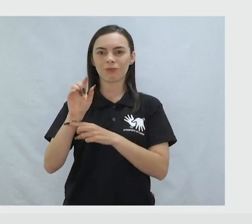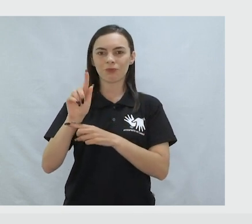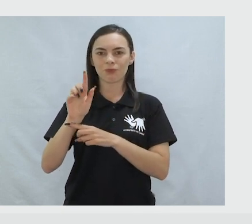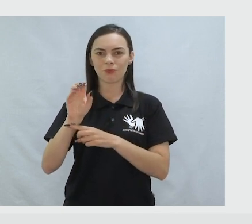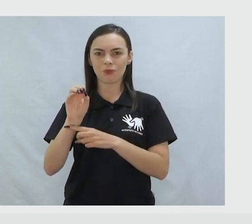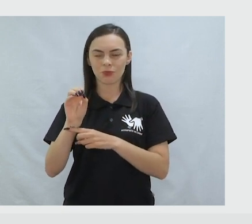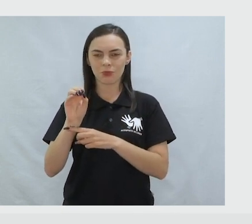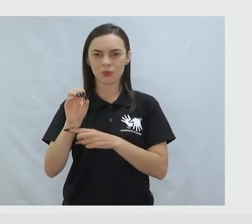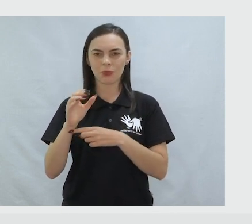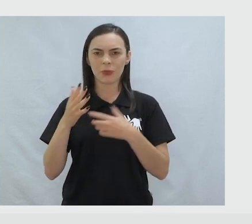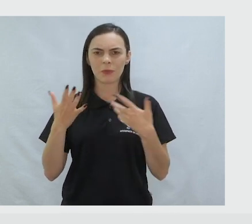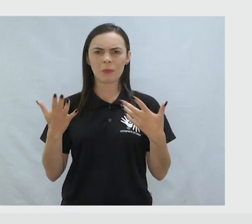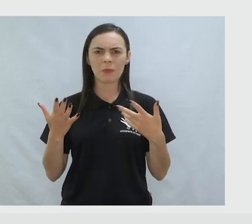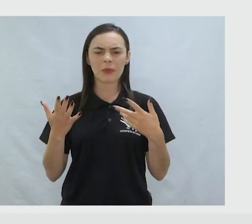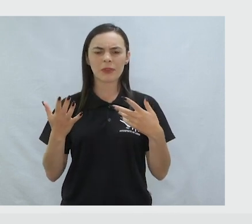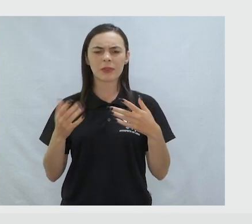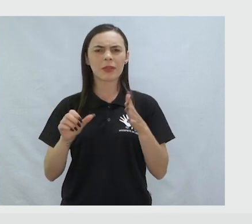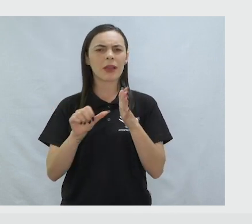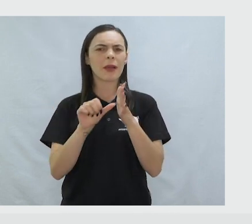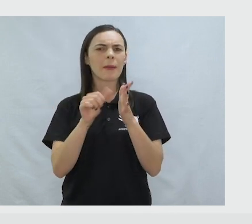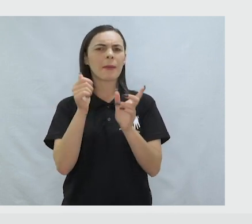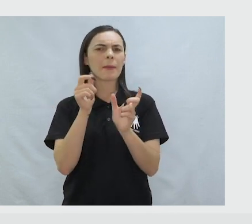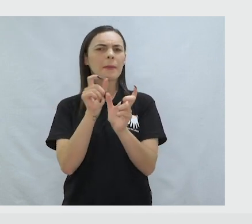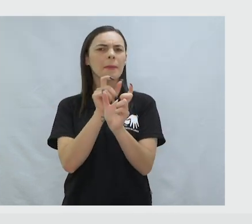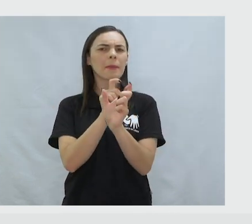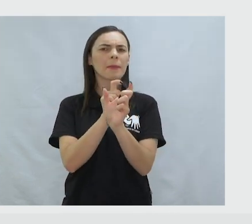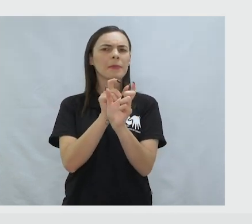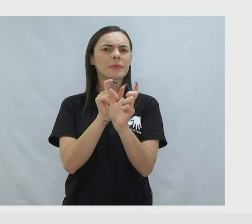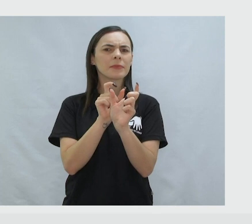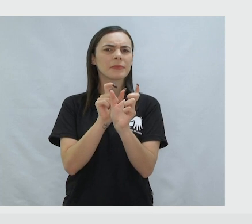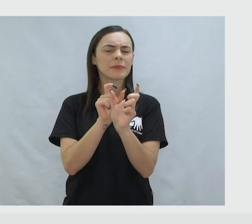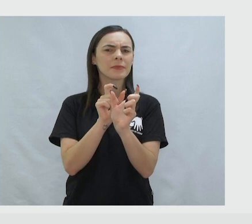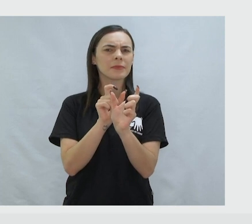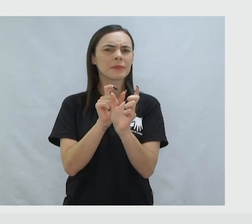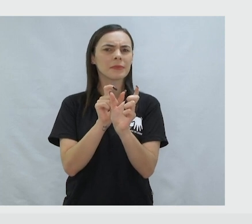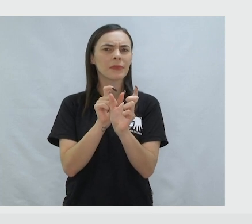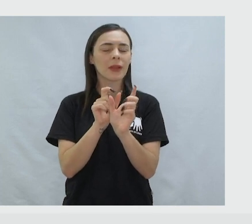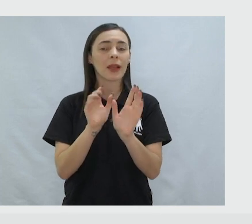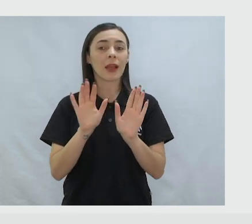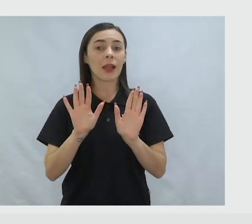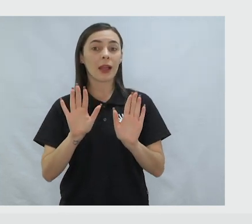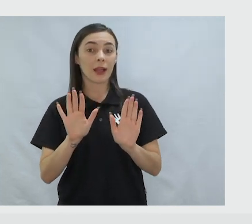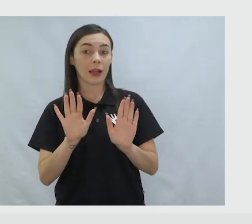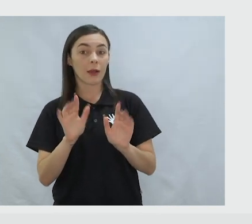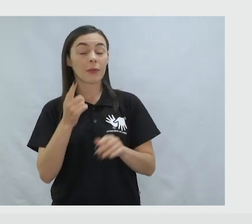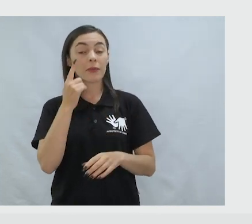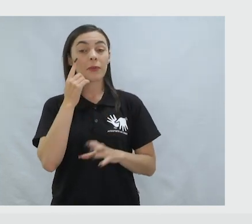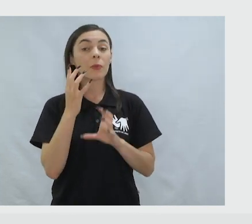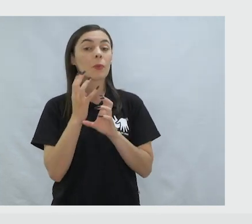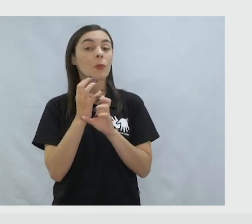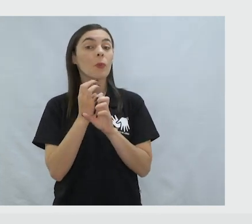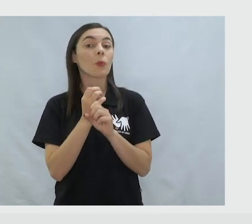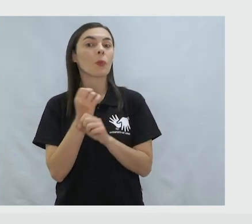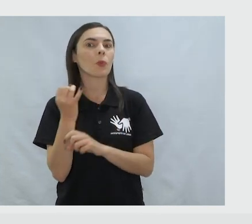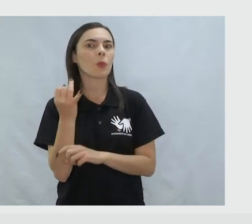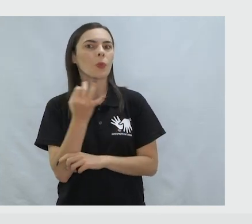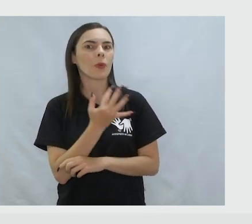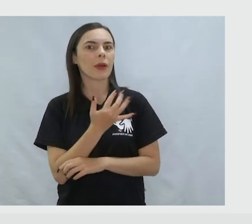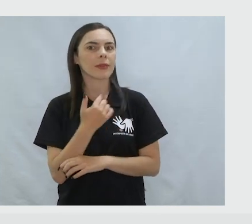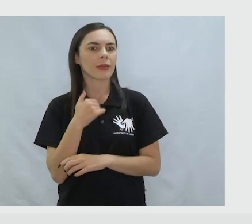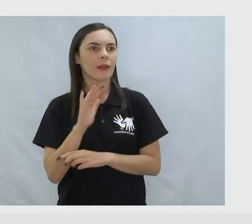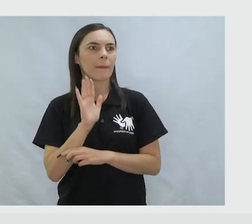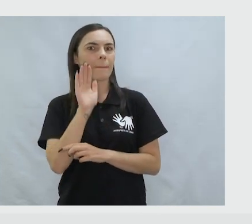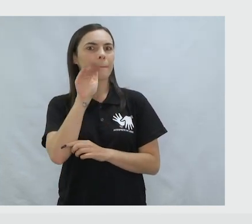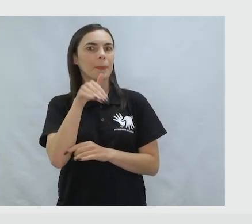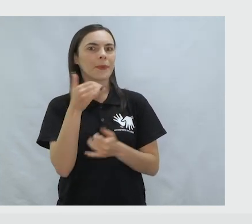jogo. Mas qual que é a primeira sílaba dela? Ah, antes a gente vai ver o número de sílabas. Ó, a professora